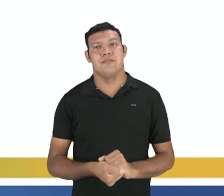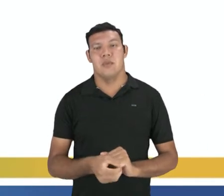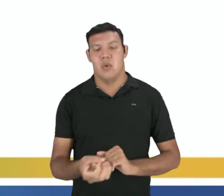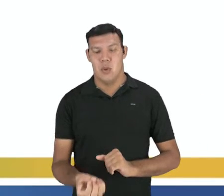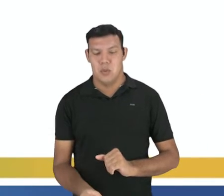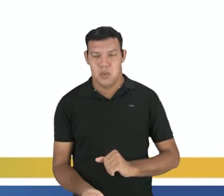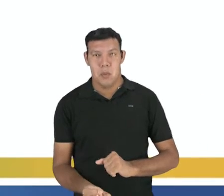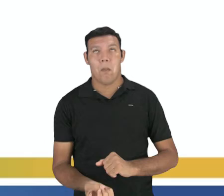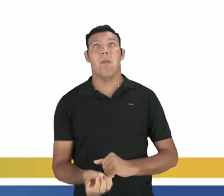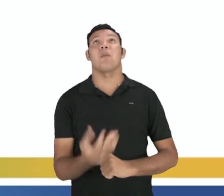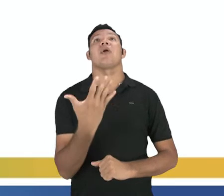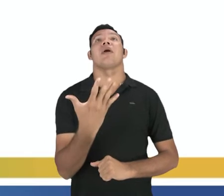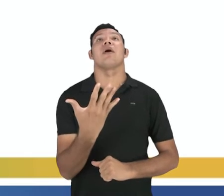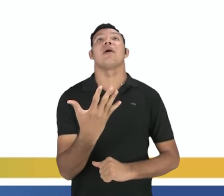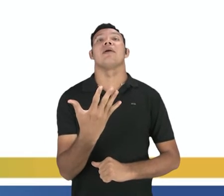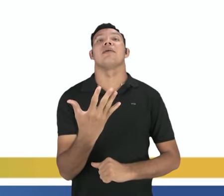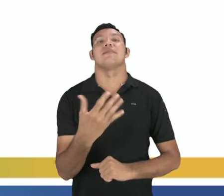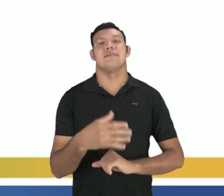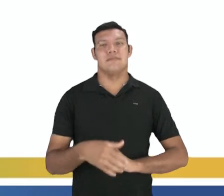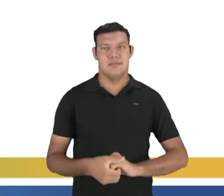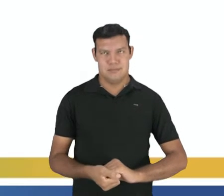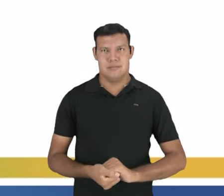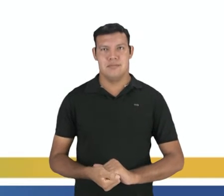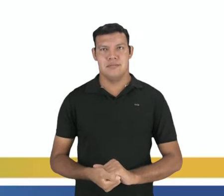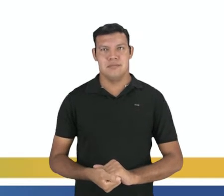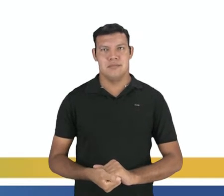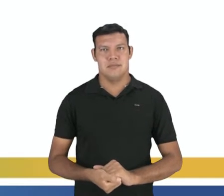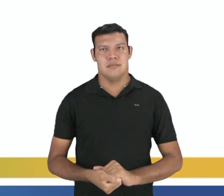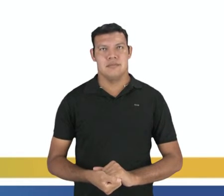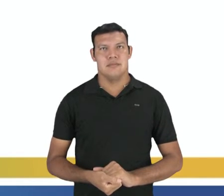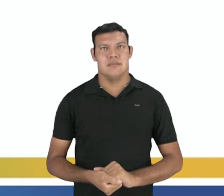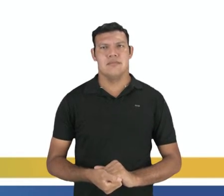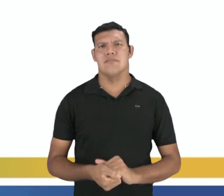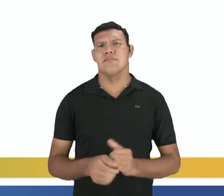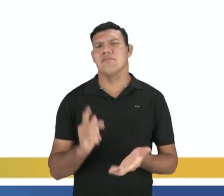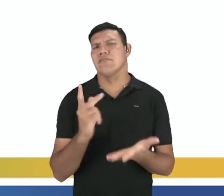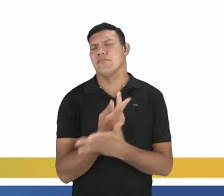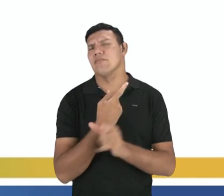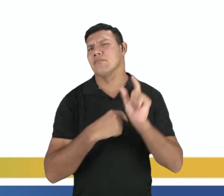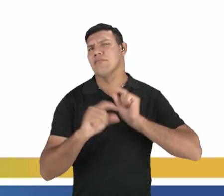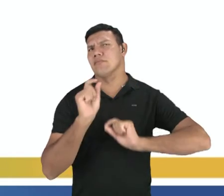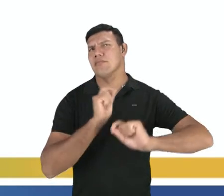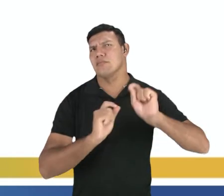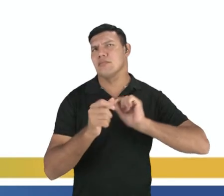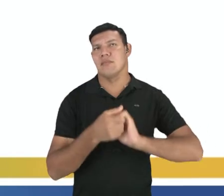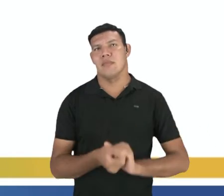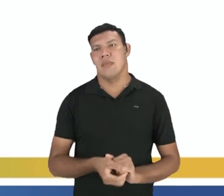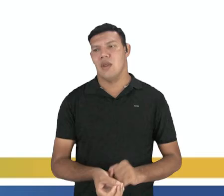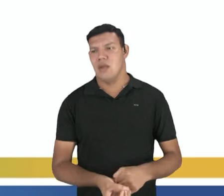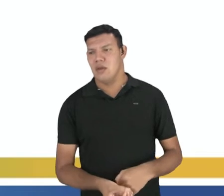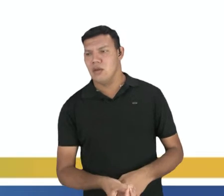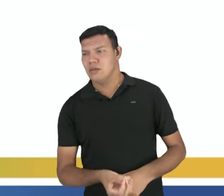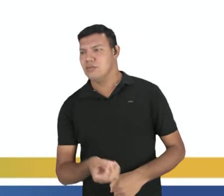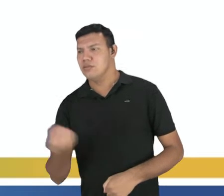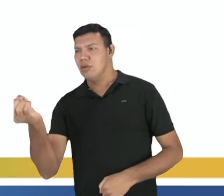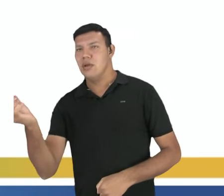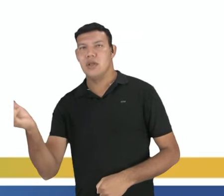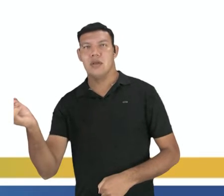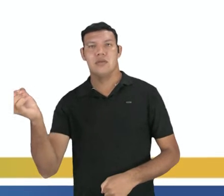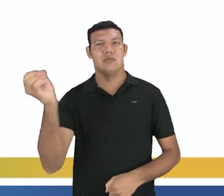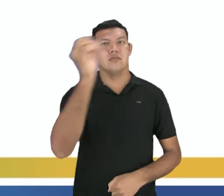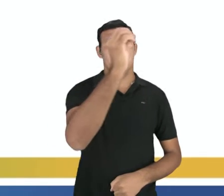baixo para cima e aqui eu jogando de baixo para cima o que que vai acontecer se eu jogar assim e depois